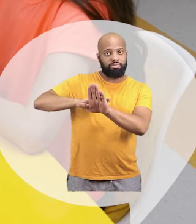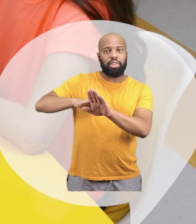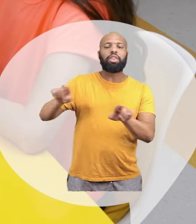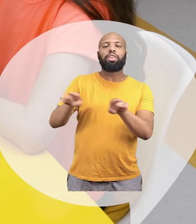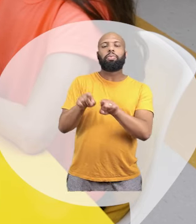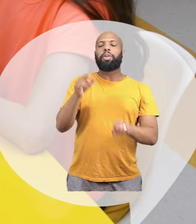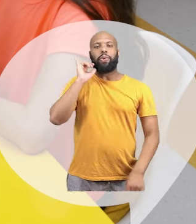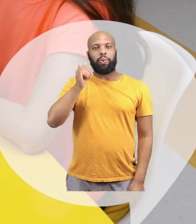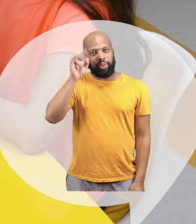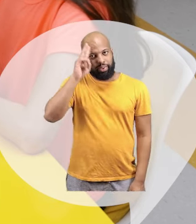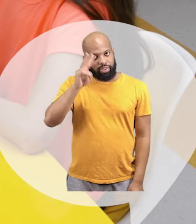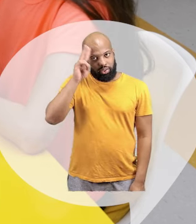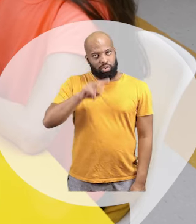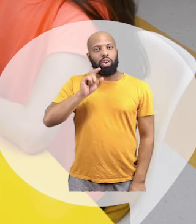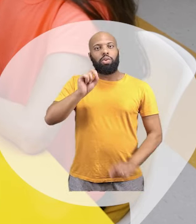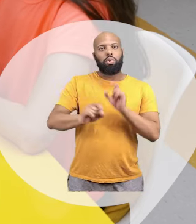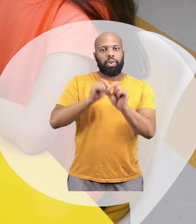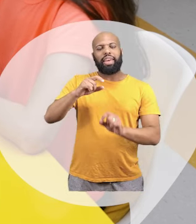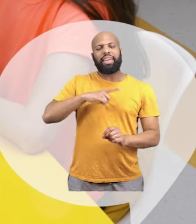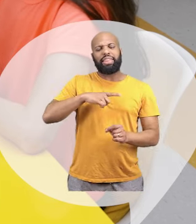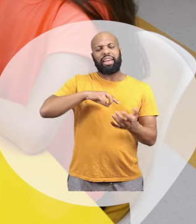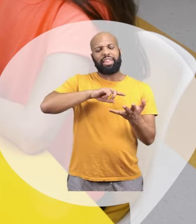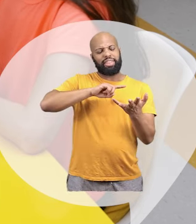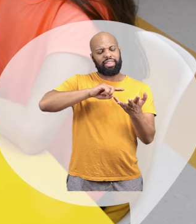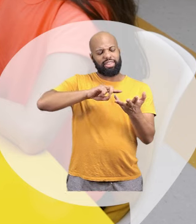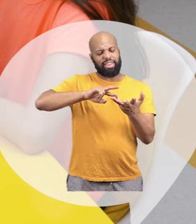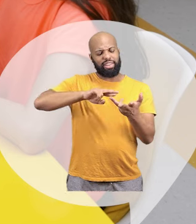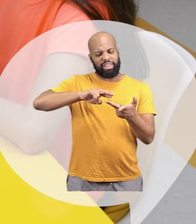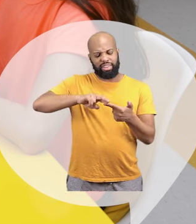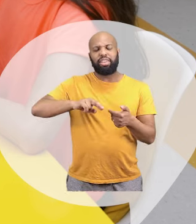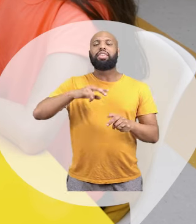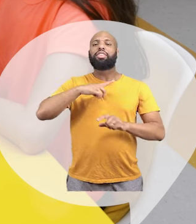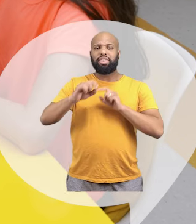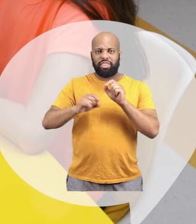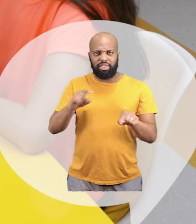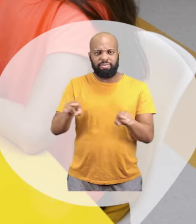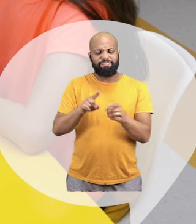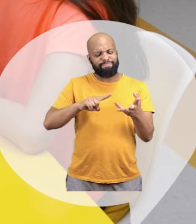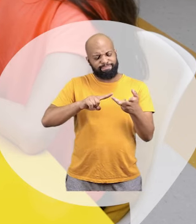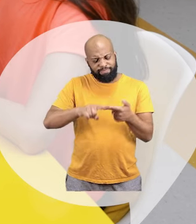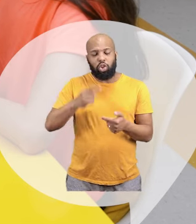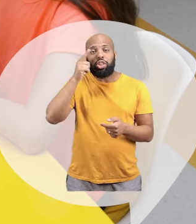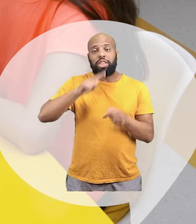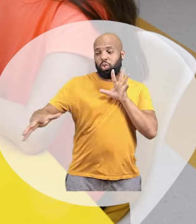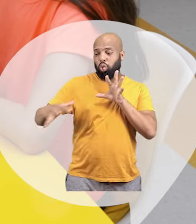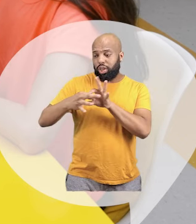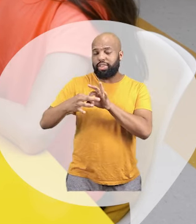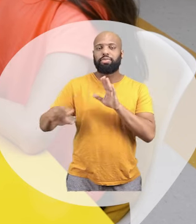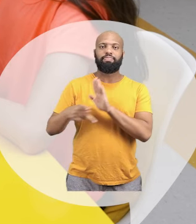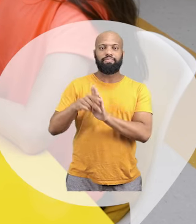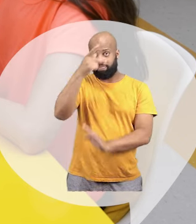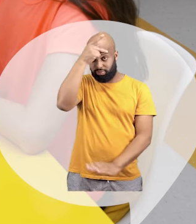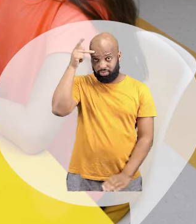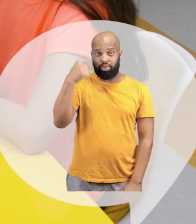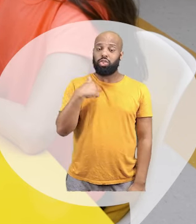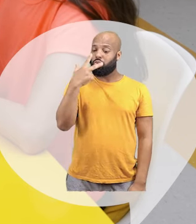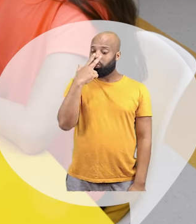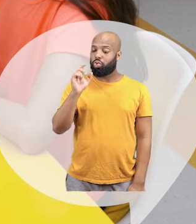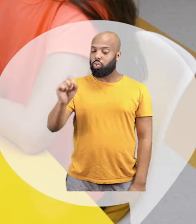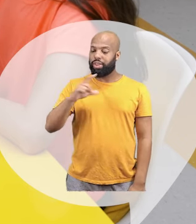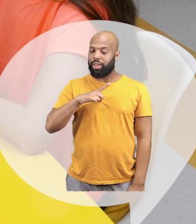uma história e contar uma história que seja rica mesmo que consiga sabe se conectar com as pessoas